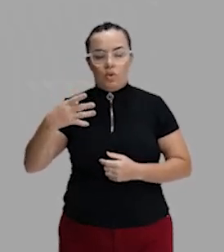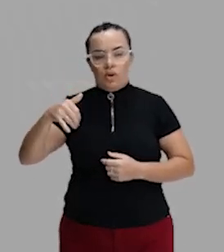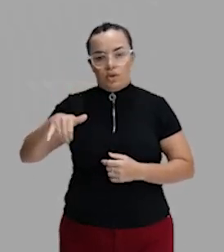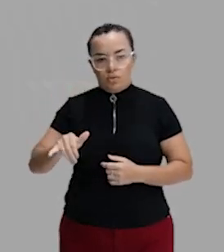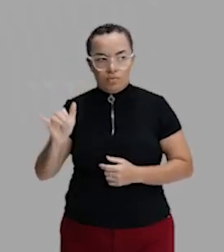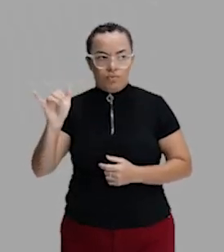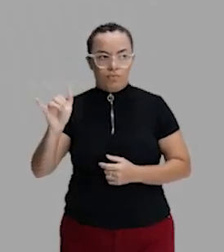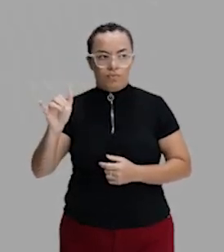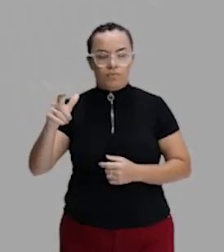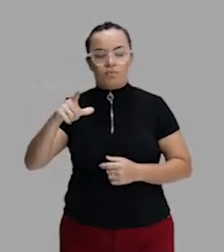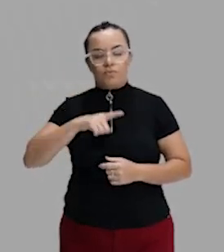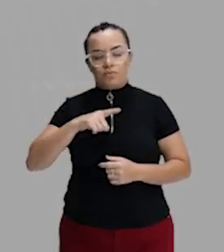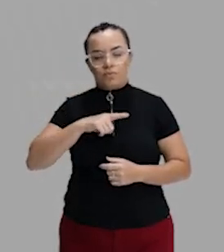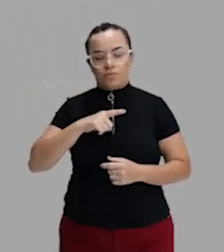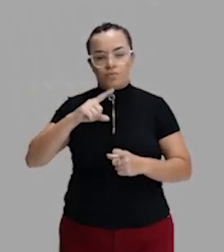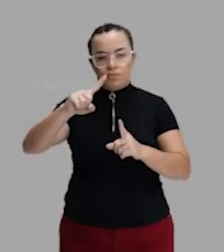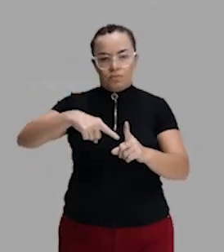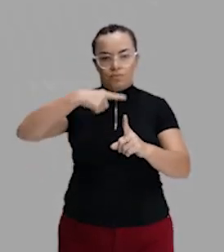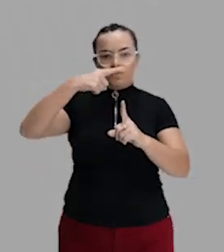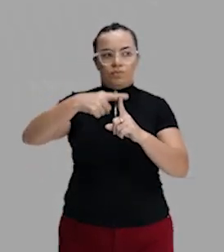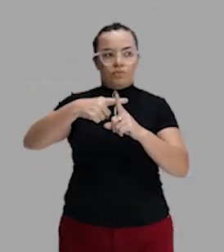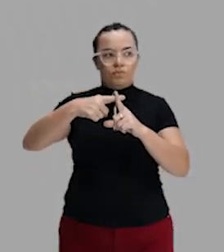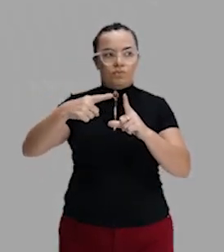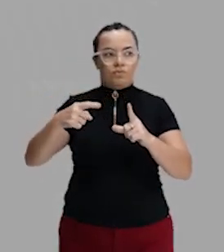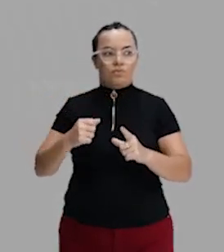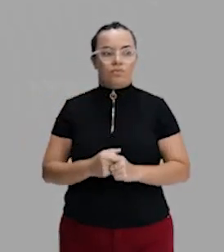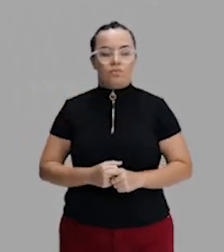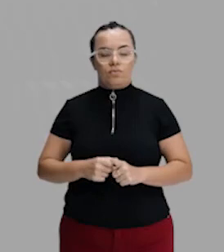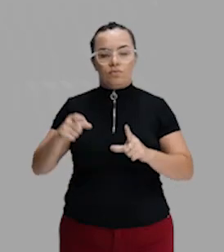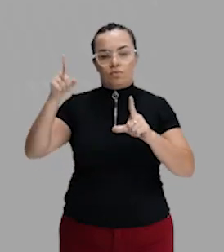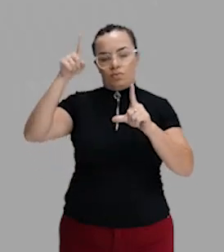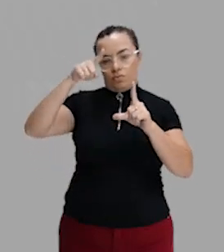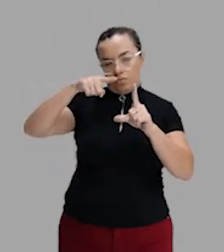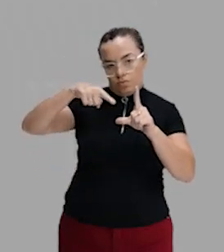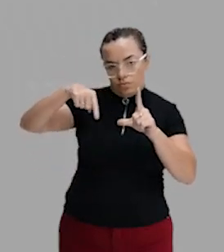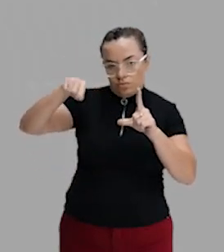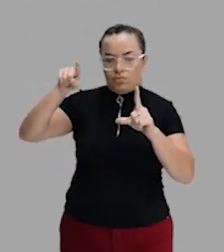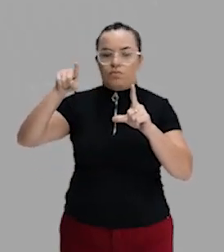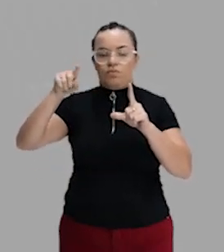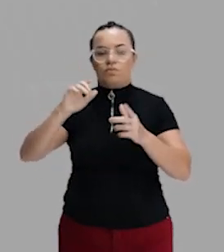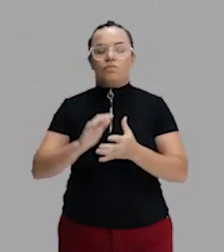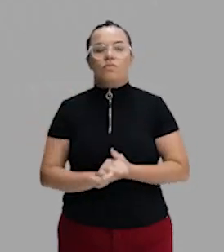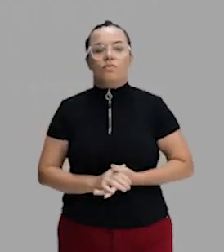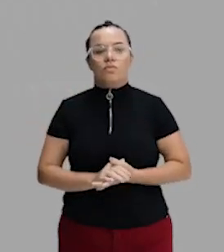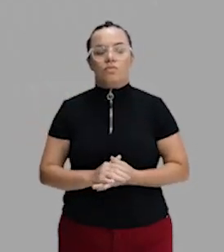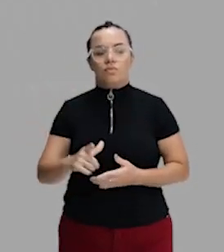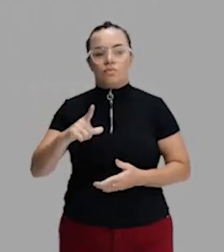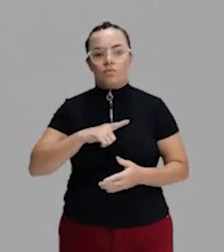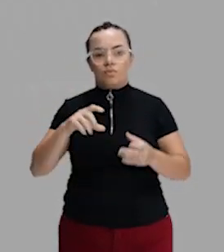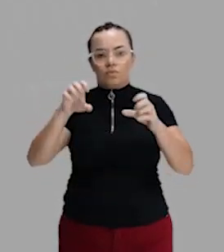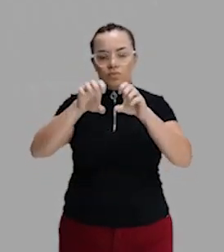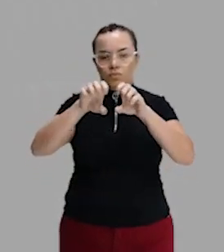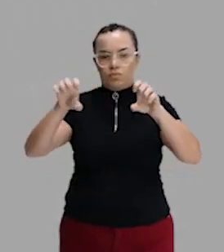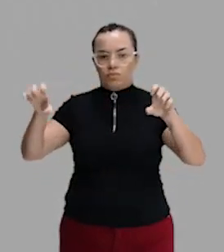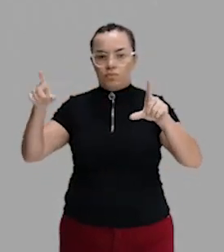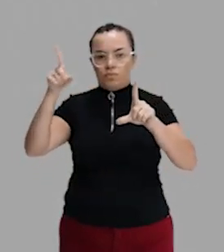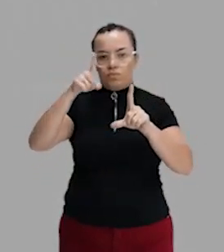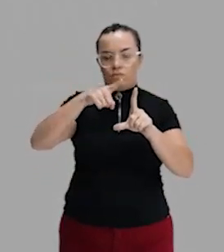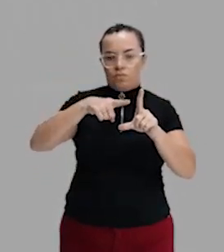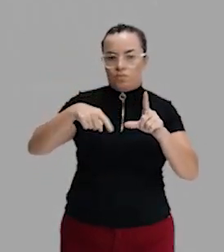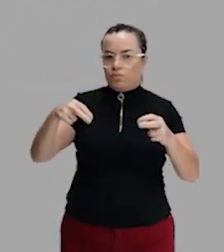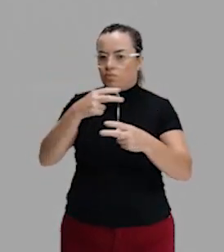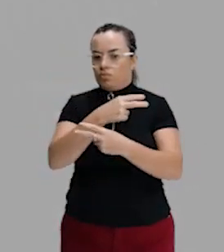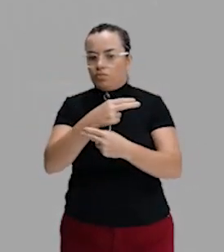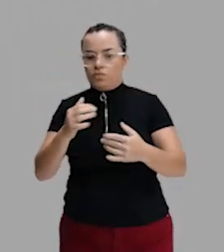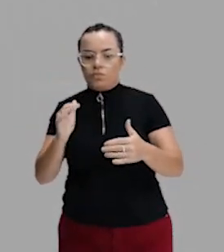aqui. Tá? Então, beleza. Então, já está dada a equação da parábola e ele quer os elementos.